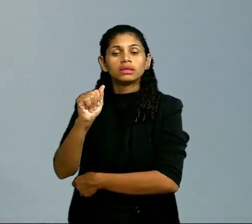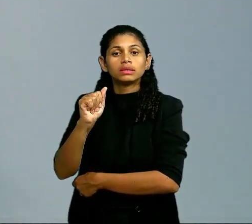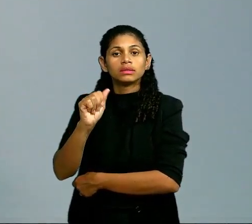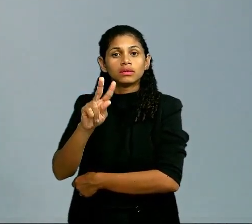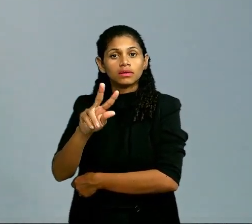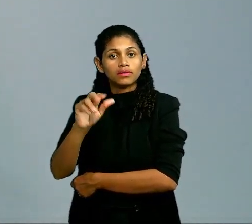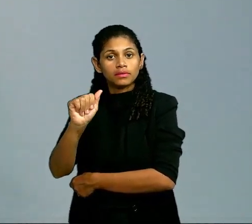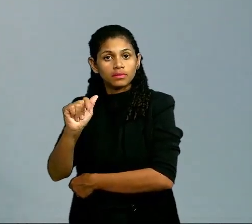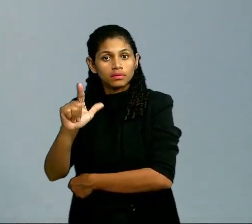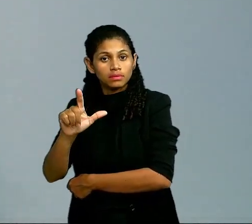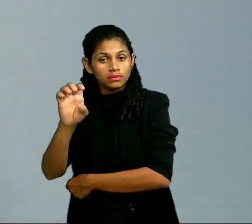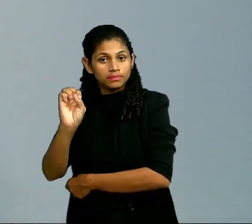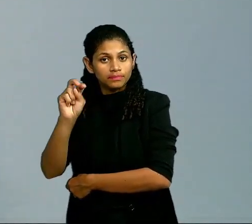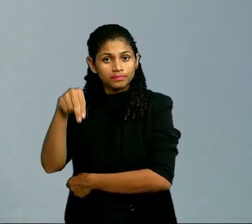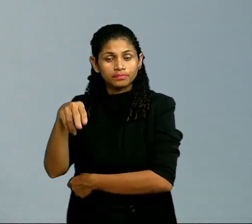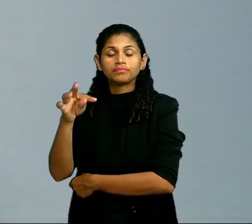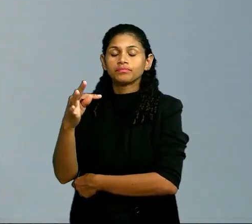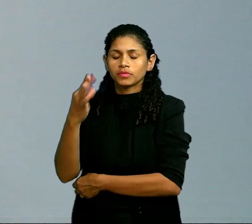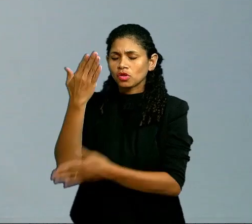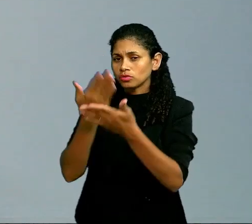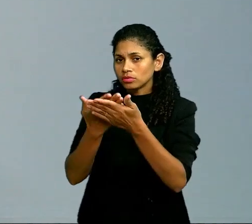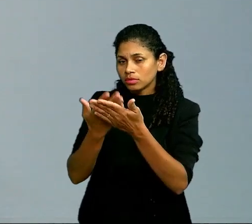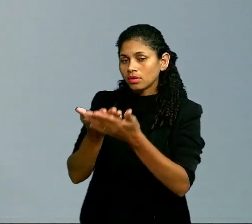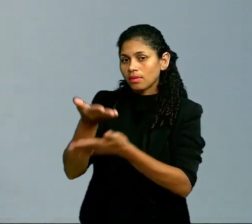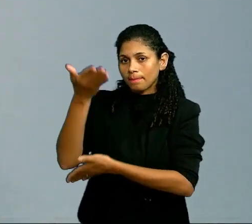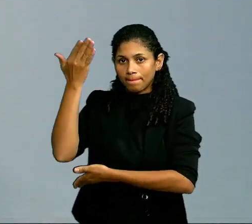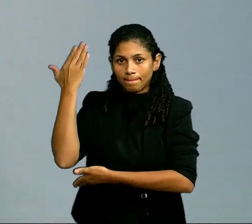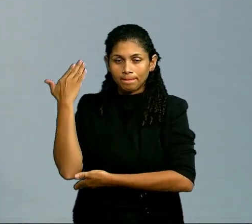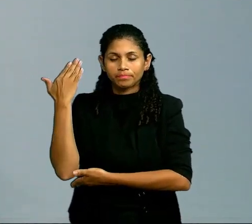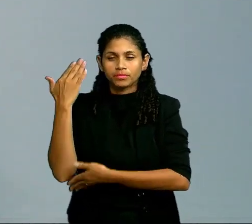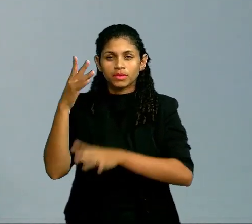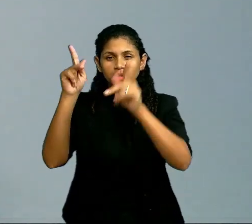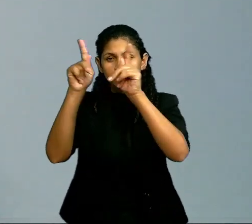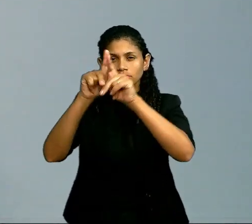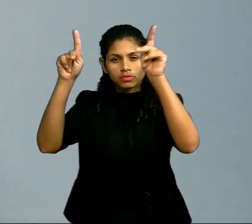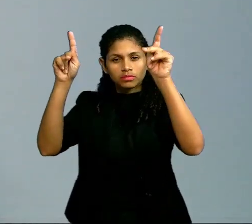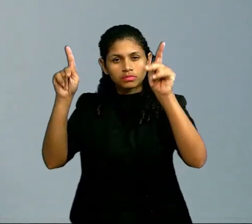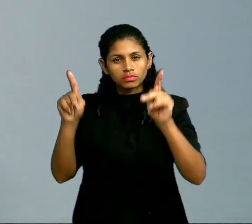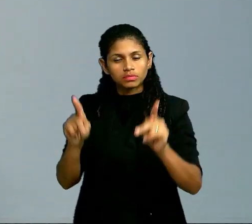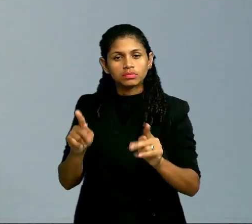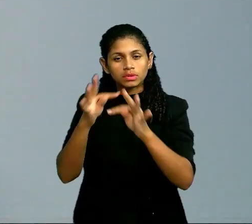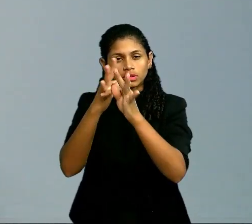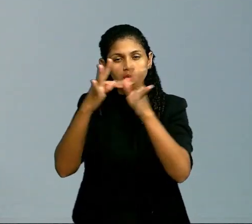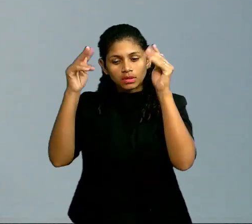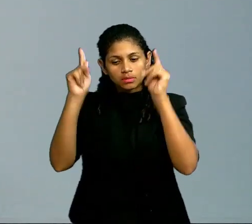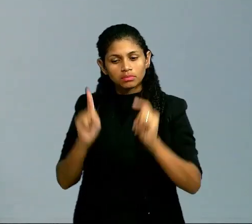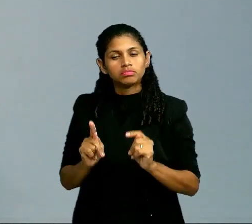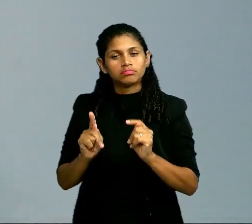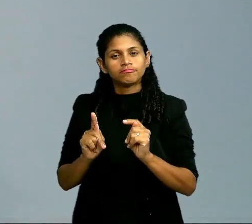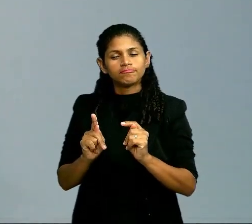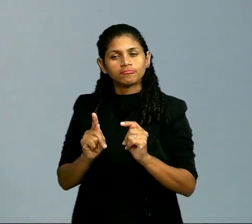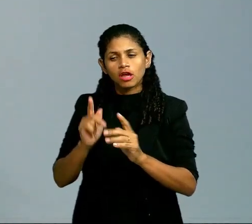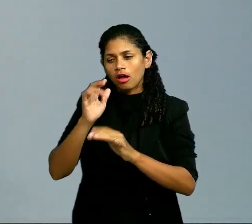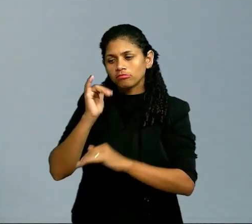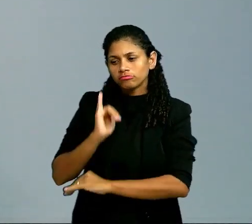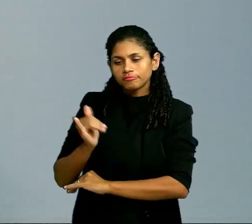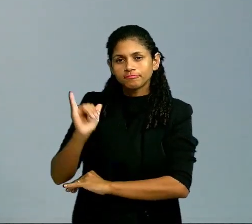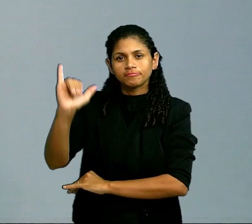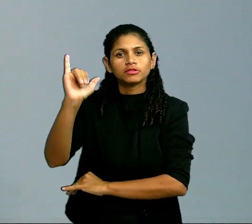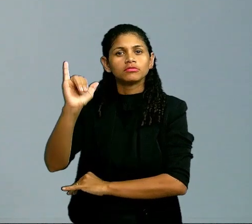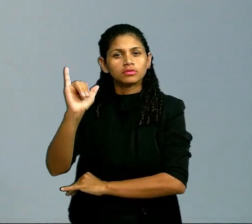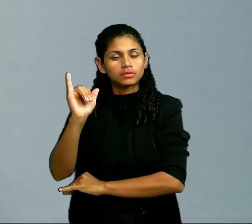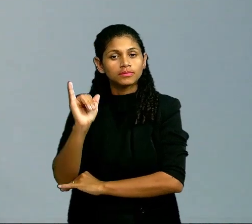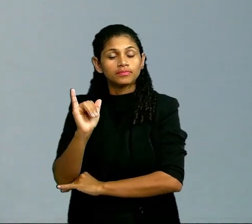Nós vimos nas aulas anteriores sobre ligação química, tabela periódica, e nós falamos sobre distribuição eletrônica, e todas essas aulas